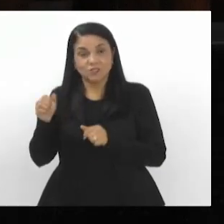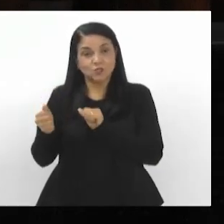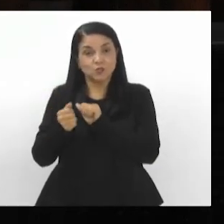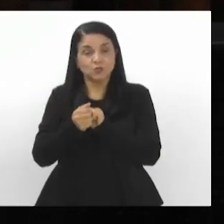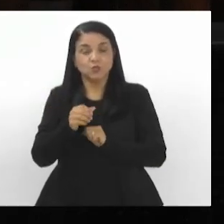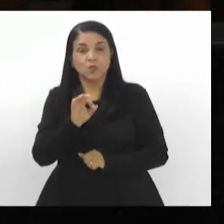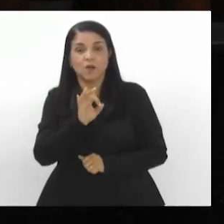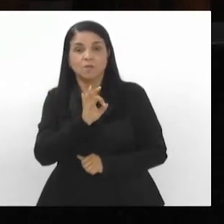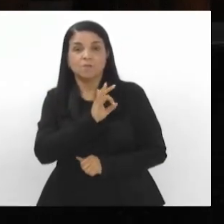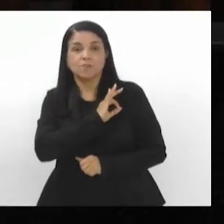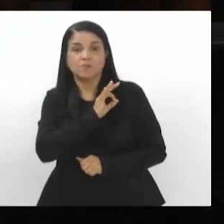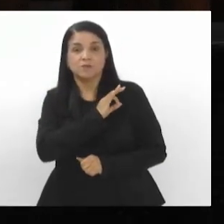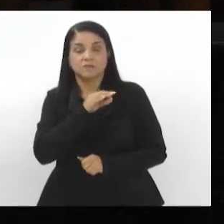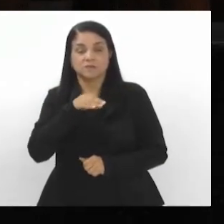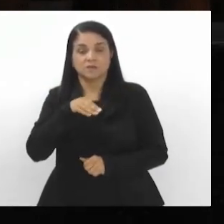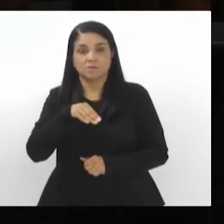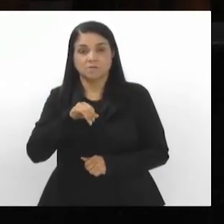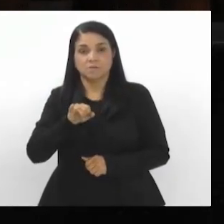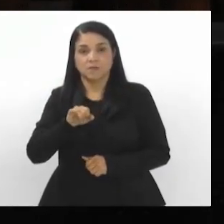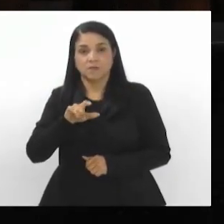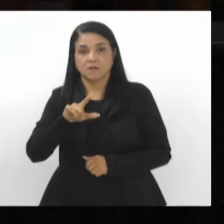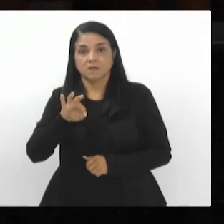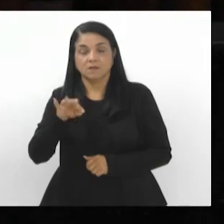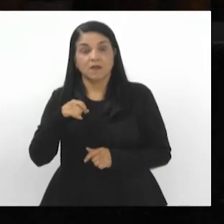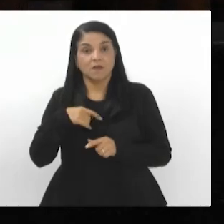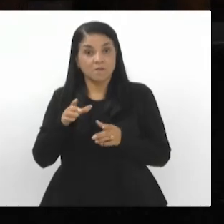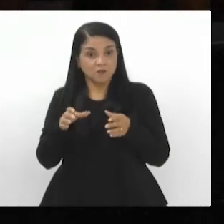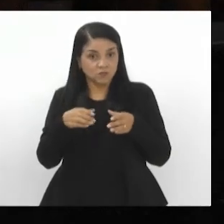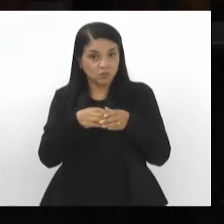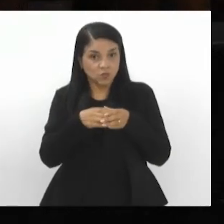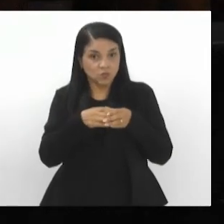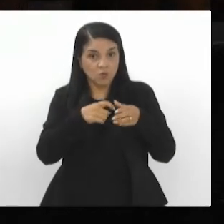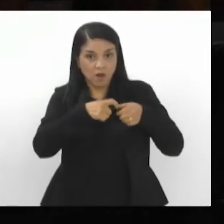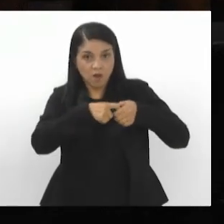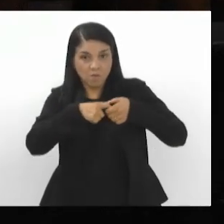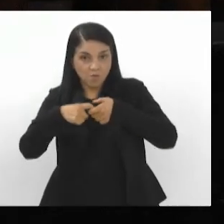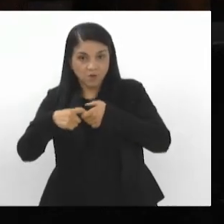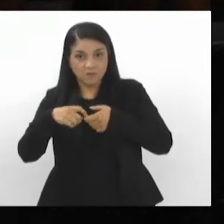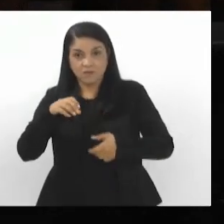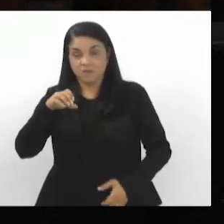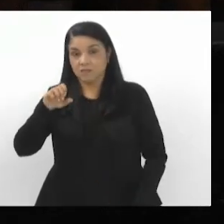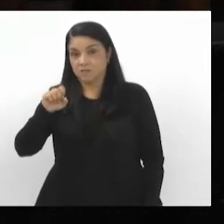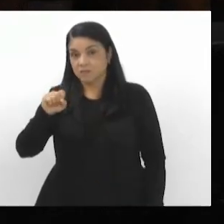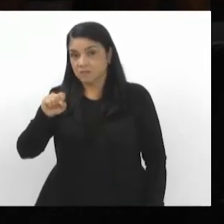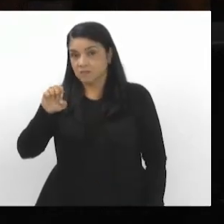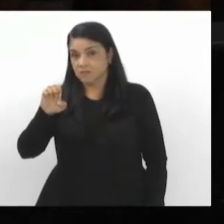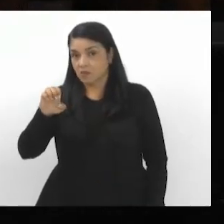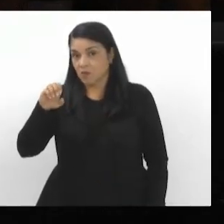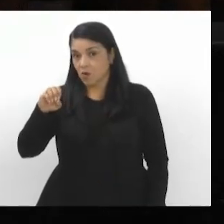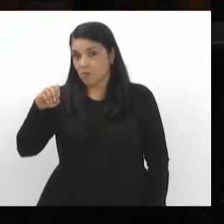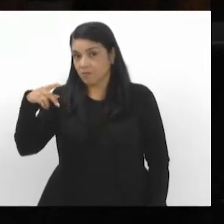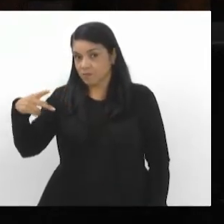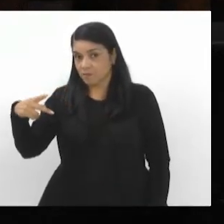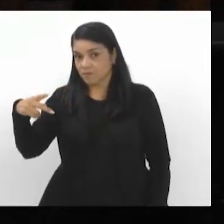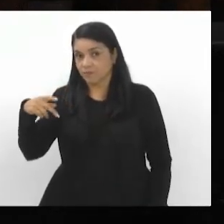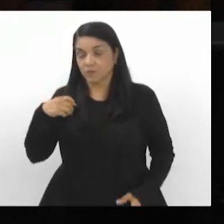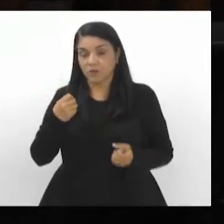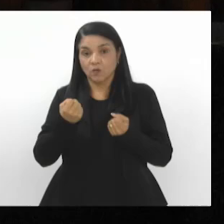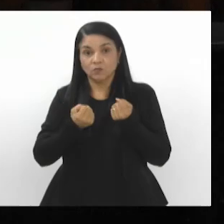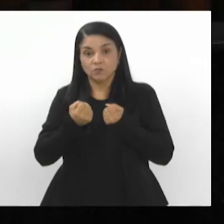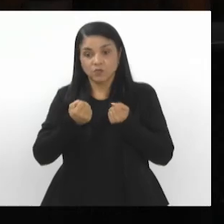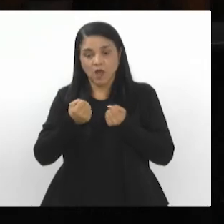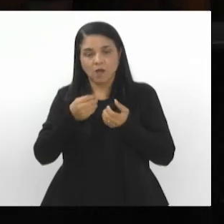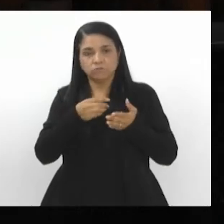a operação, você vê lá os reboques, é da CEOP, Secretaria de Ordem Pública do município. Os carros vão para os depósitos